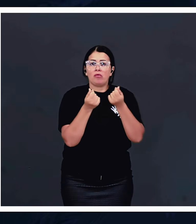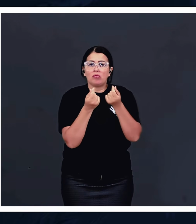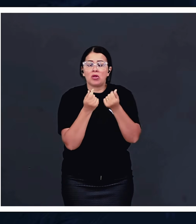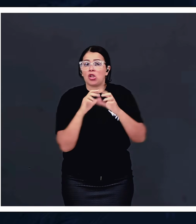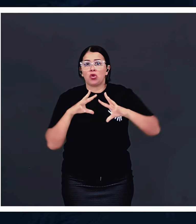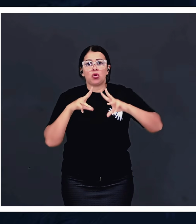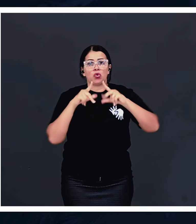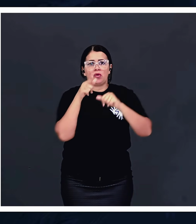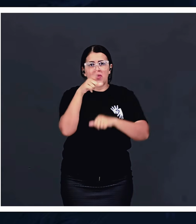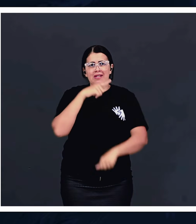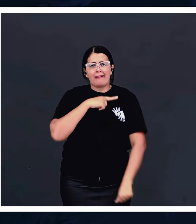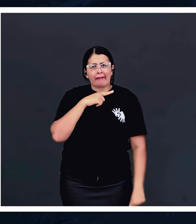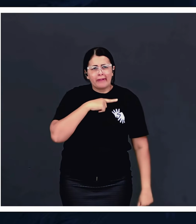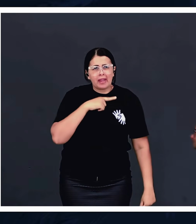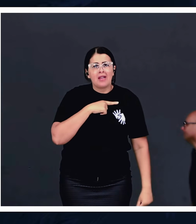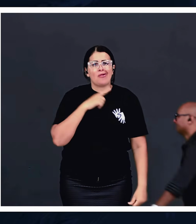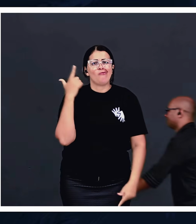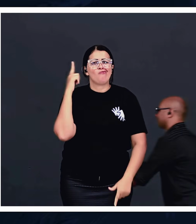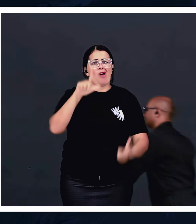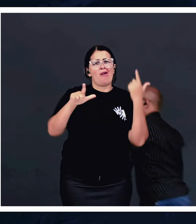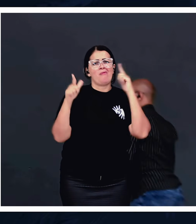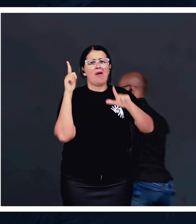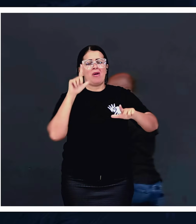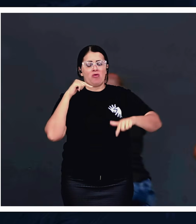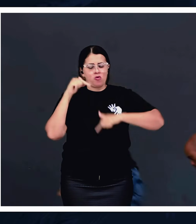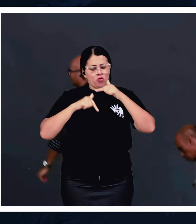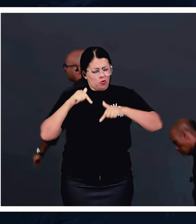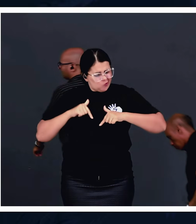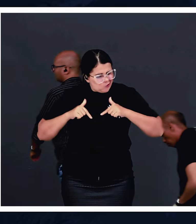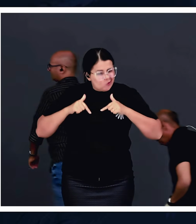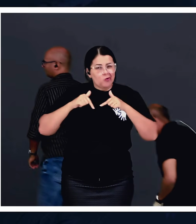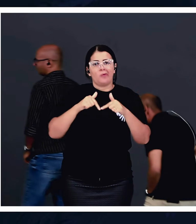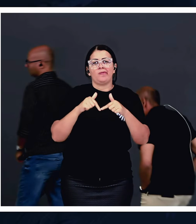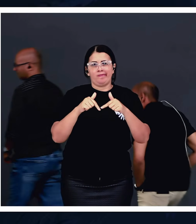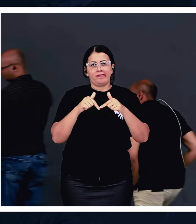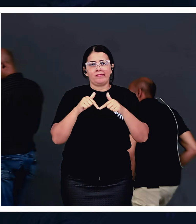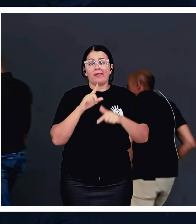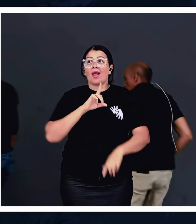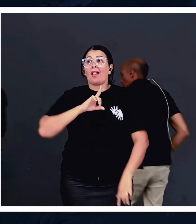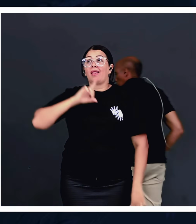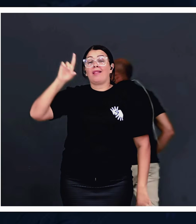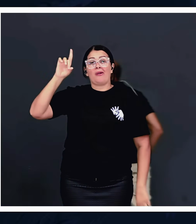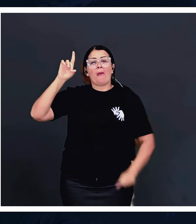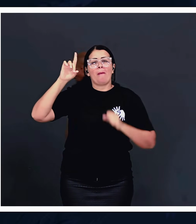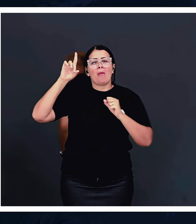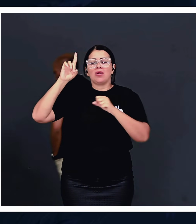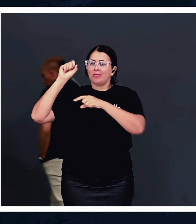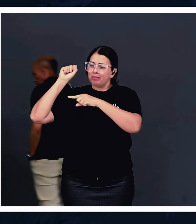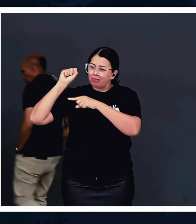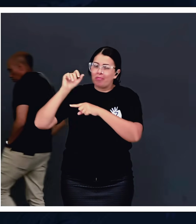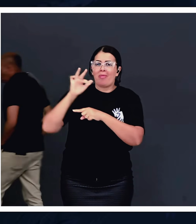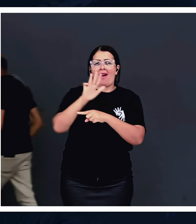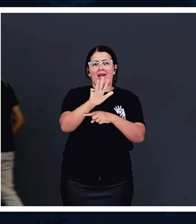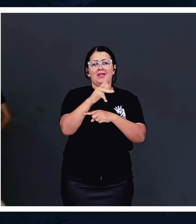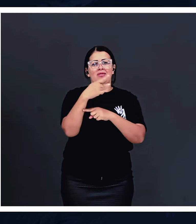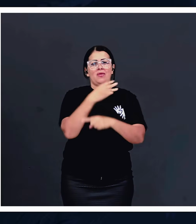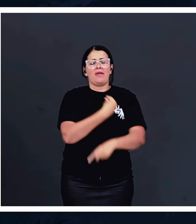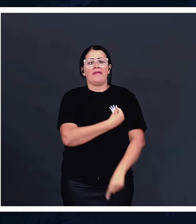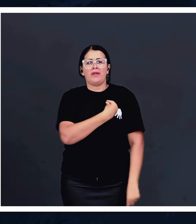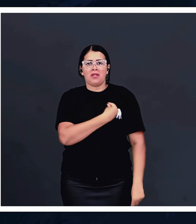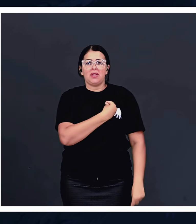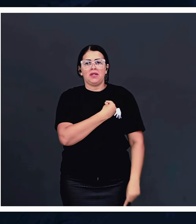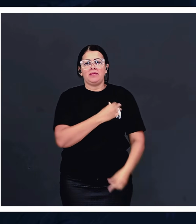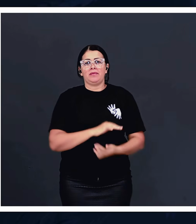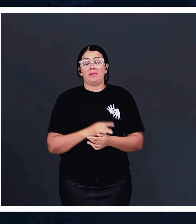por aquilo que você tem conquistado com as suas mãos, para que Deus possa estar abençoando a sua vida. Nós ainda